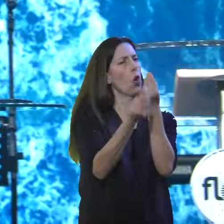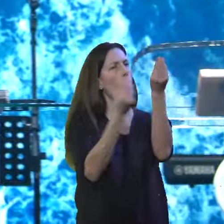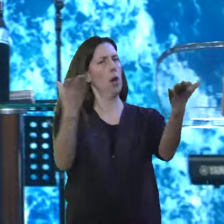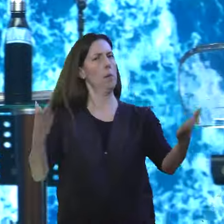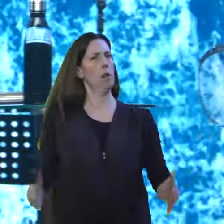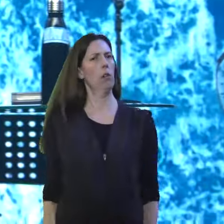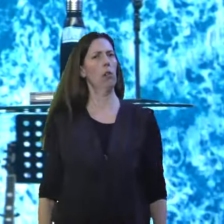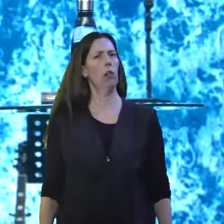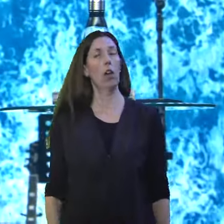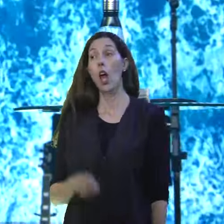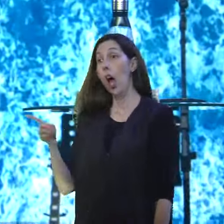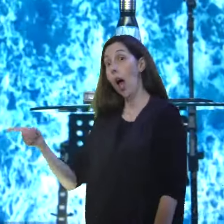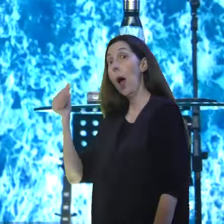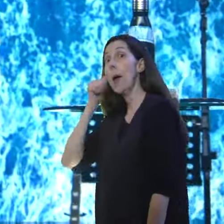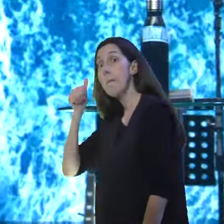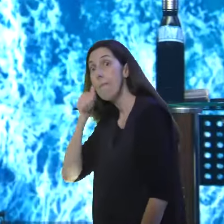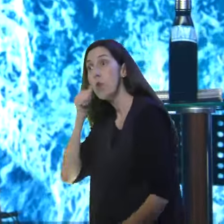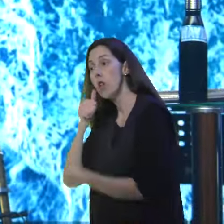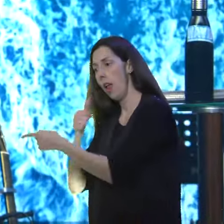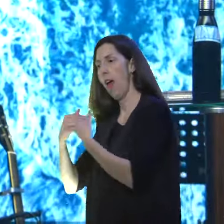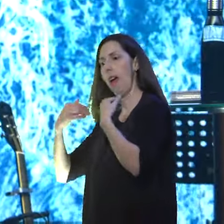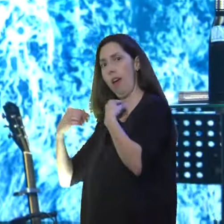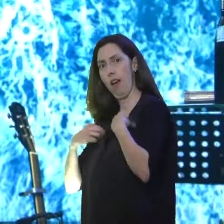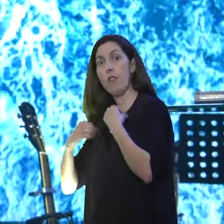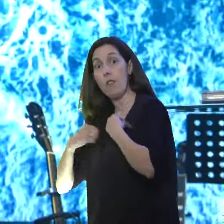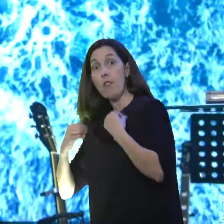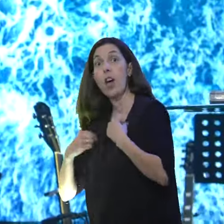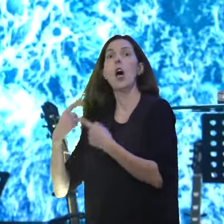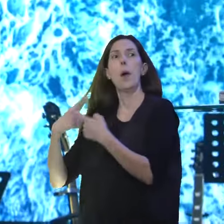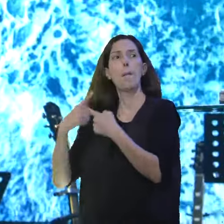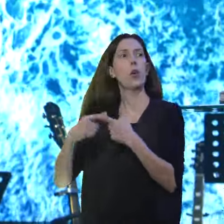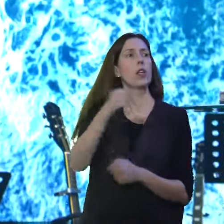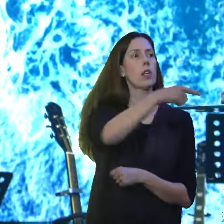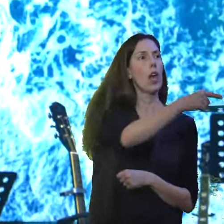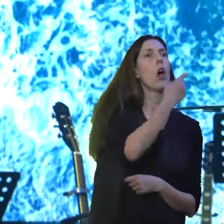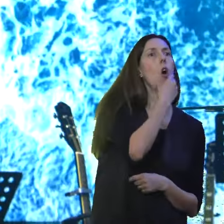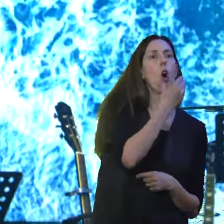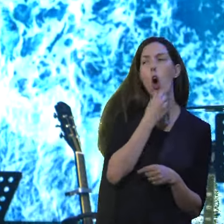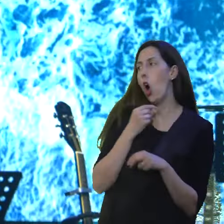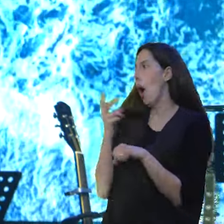um ciclo sem fim. A mulher se veste assim porque ela sabe que o homem caça a mulher assim.